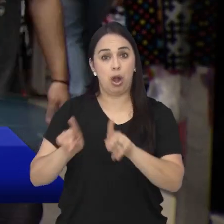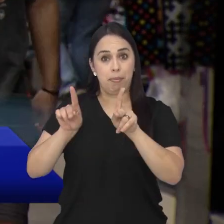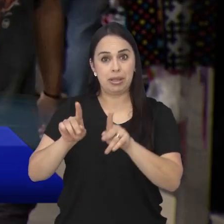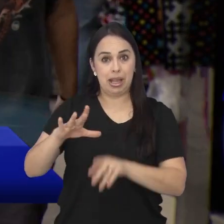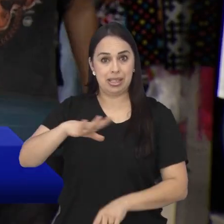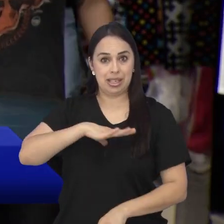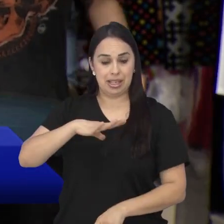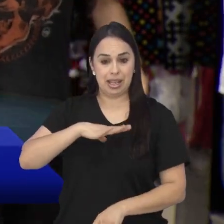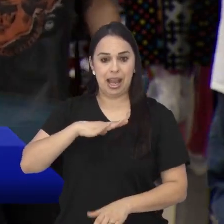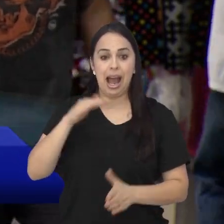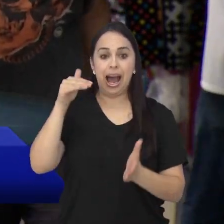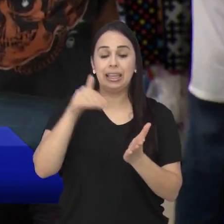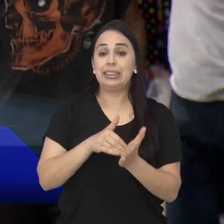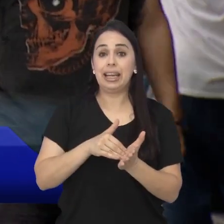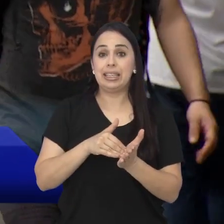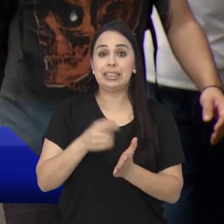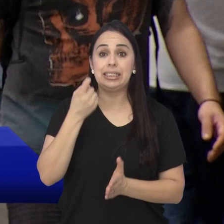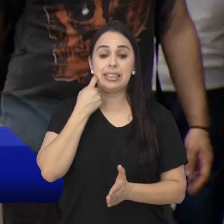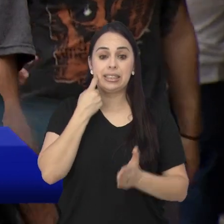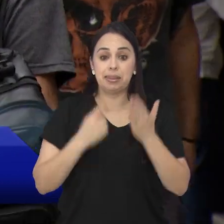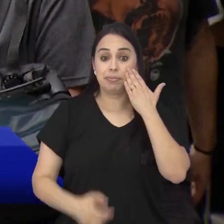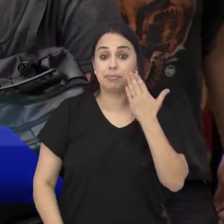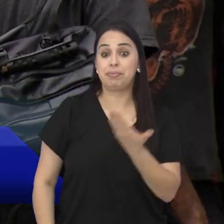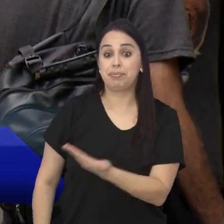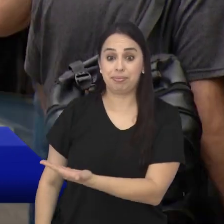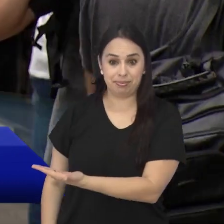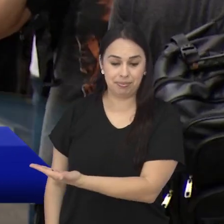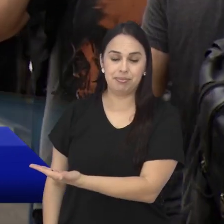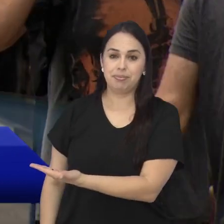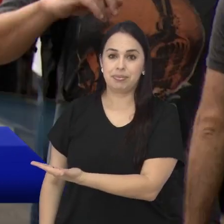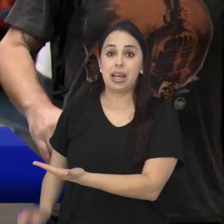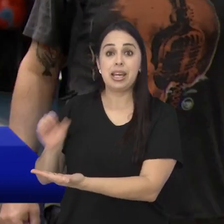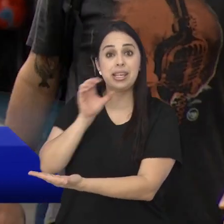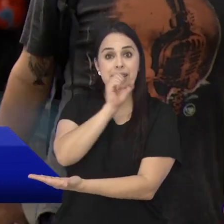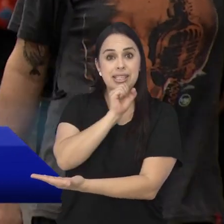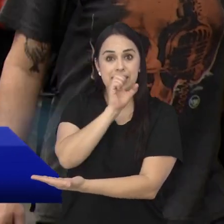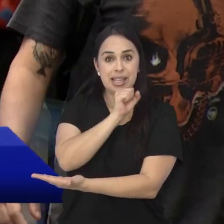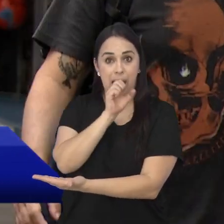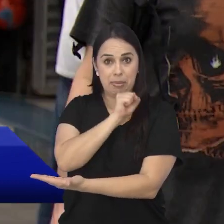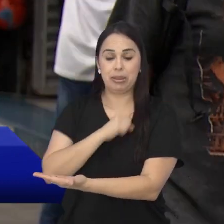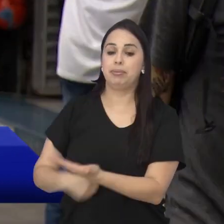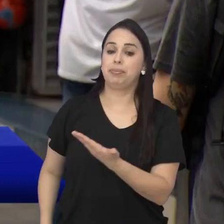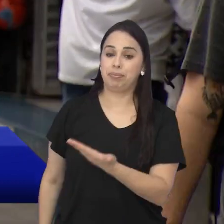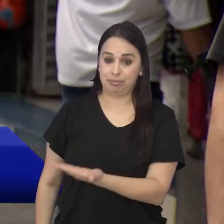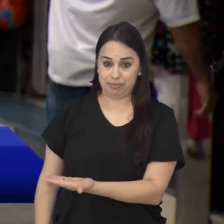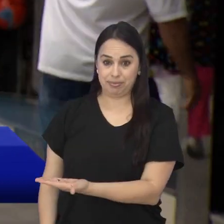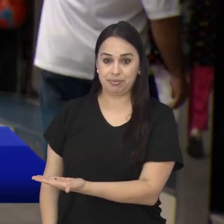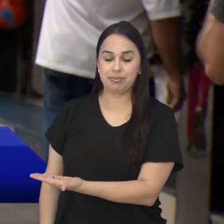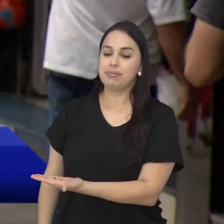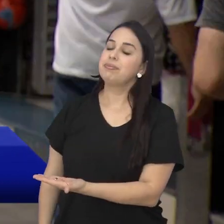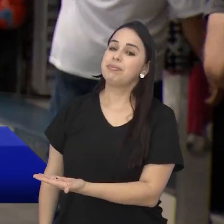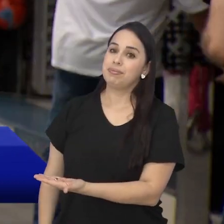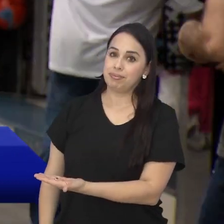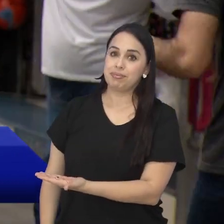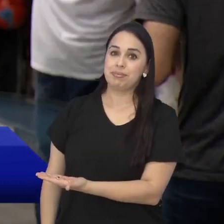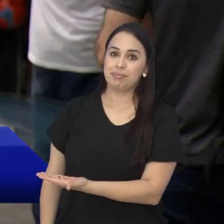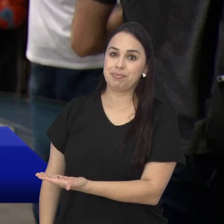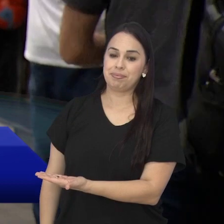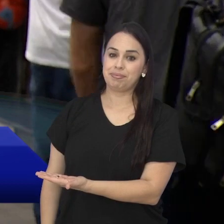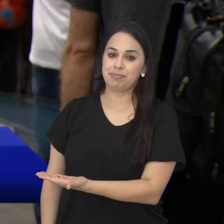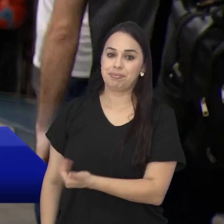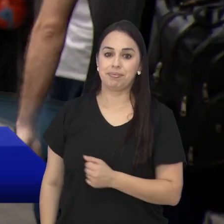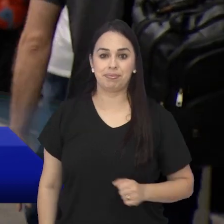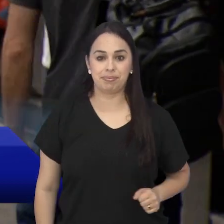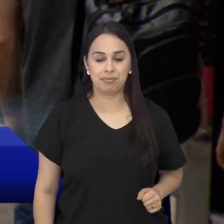centro, que até sexta-feira funciona das 9 da manhã às 10 da noite e no sábado das 9 da manhã